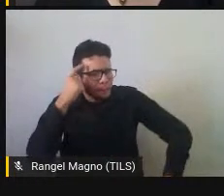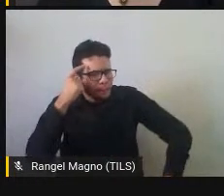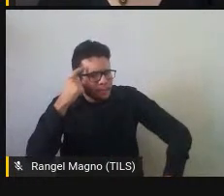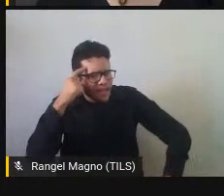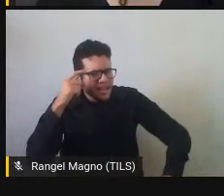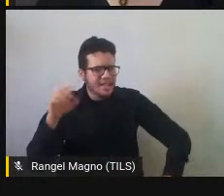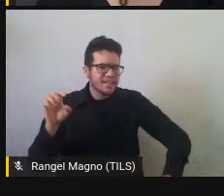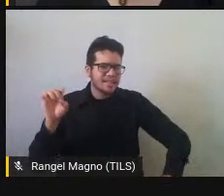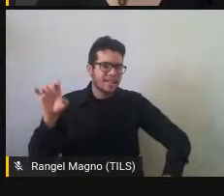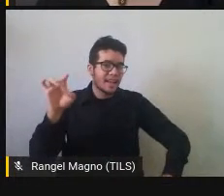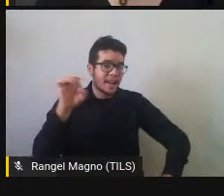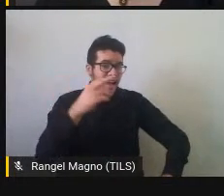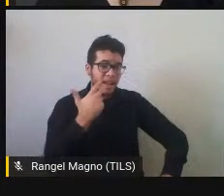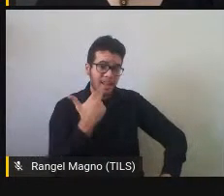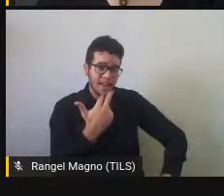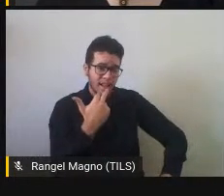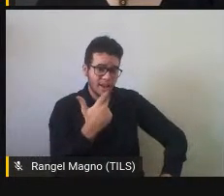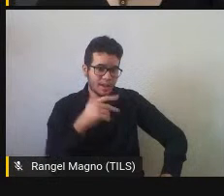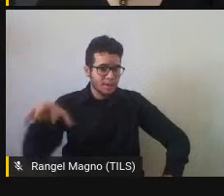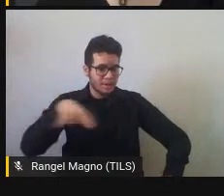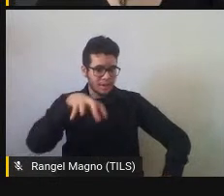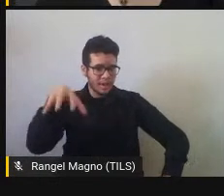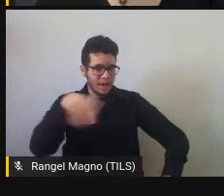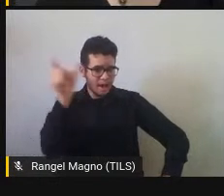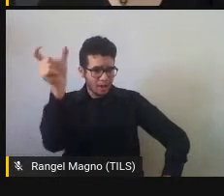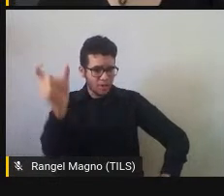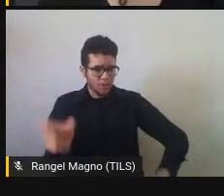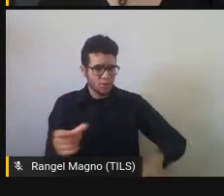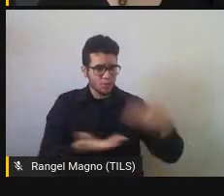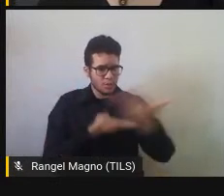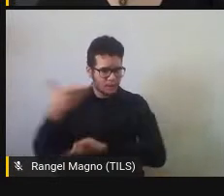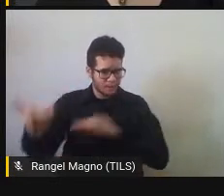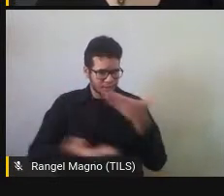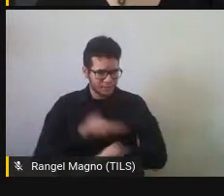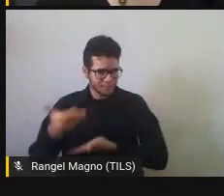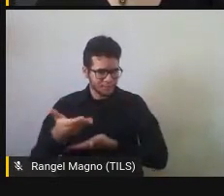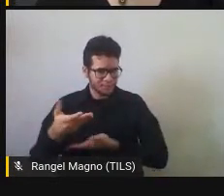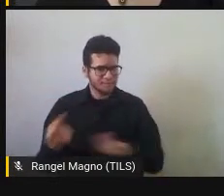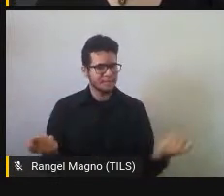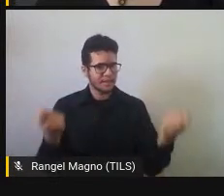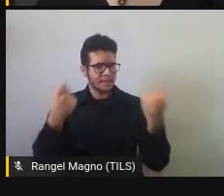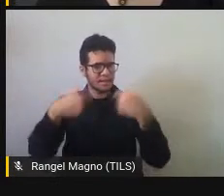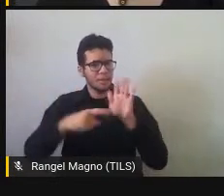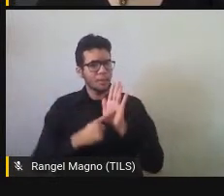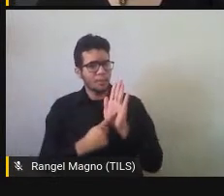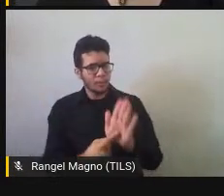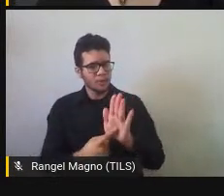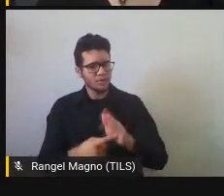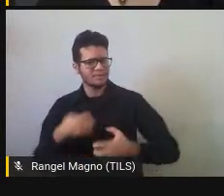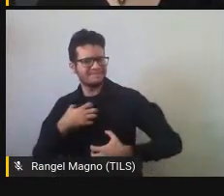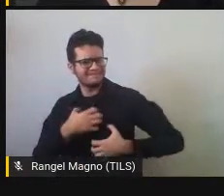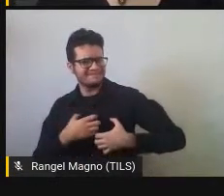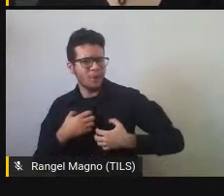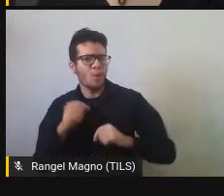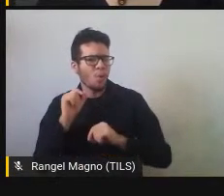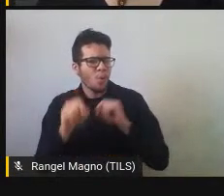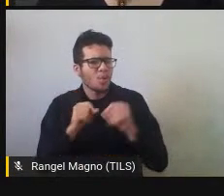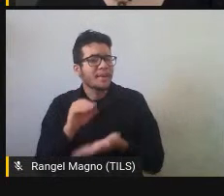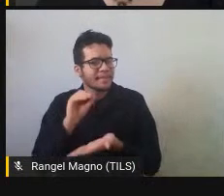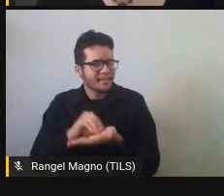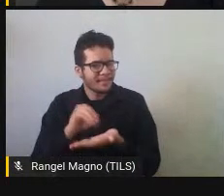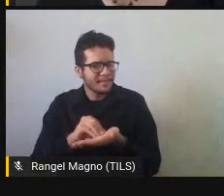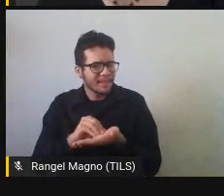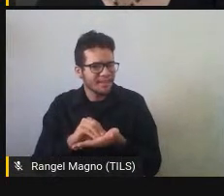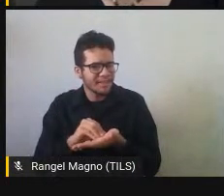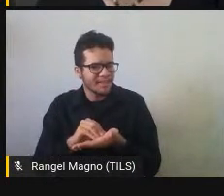objeto a língua concernente a área e ao sujeito é que pode por fim mostrar o vazio espaço de criação para